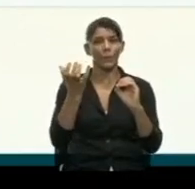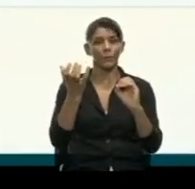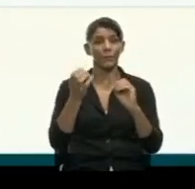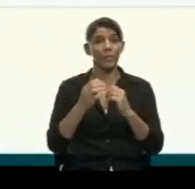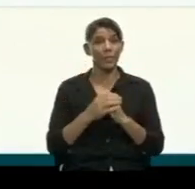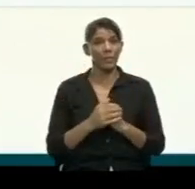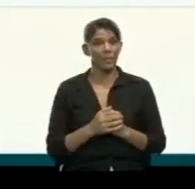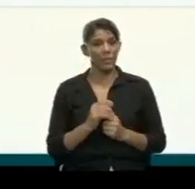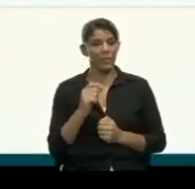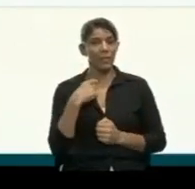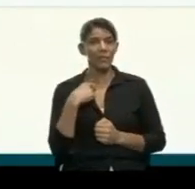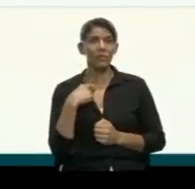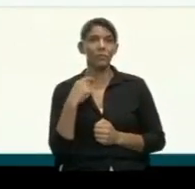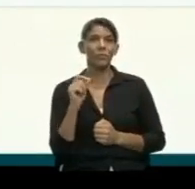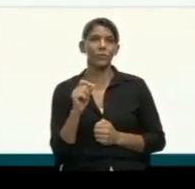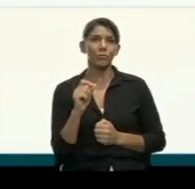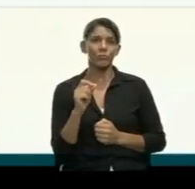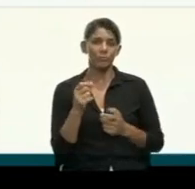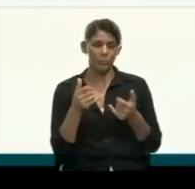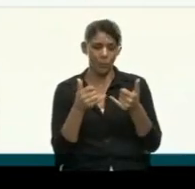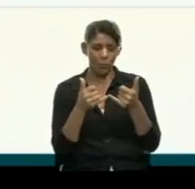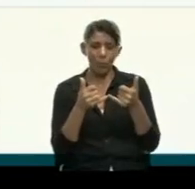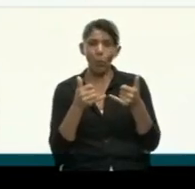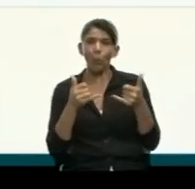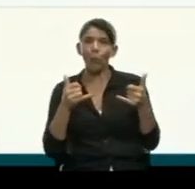A gente puxa a linha.